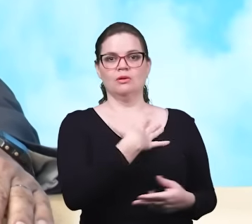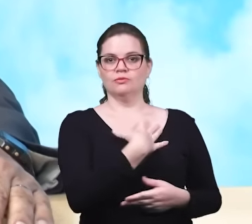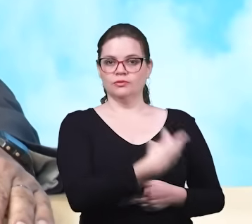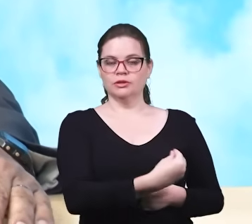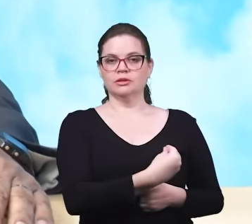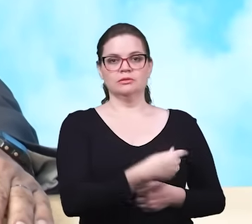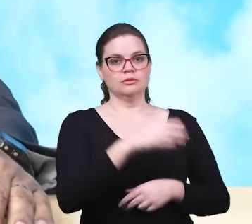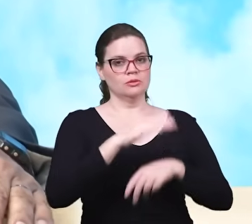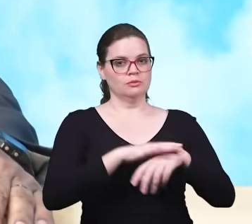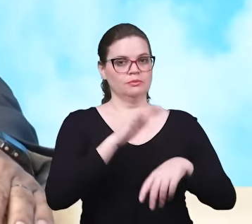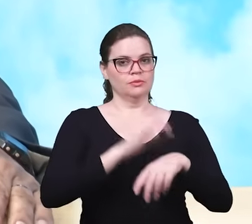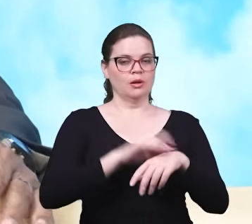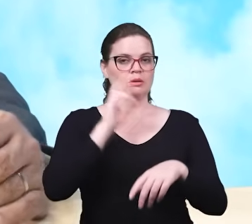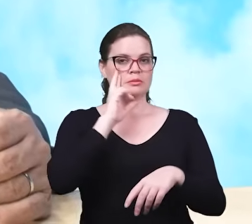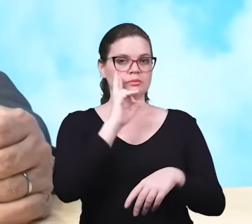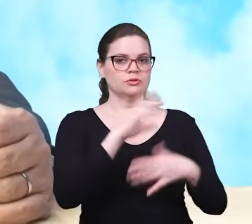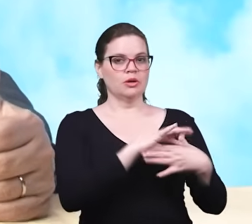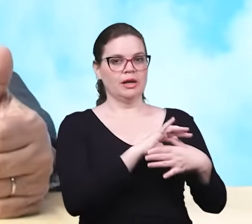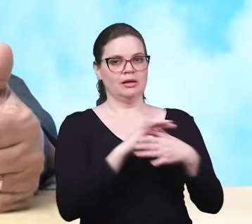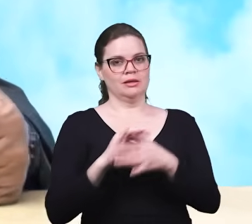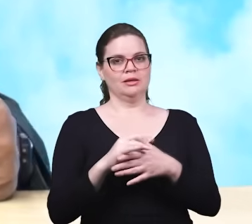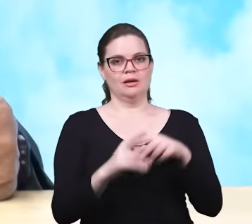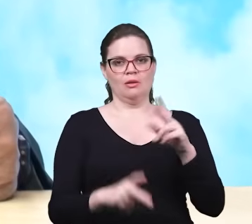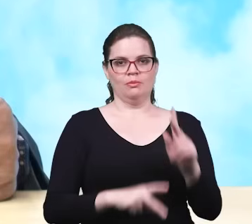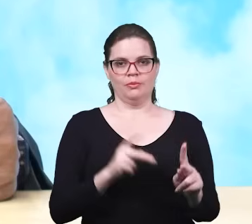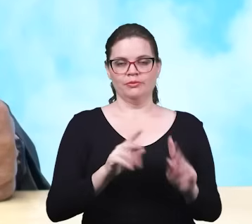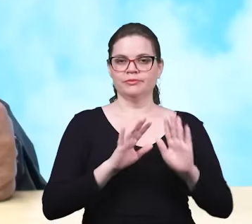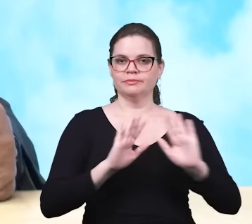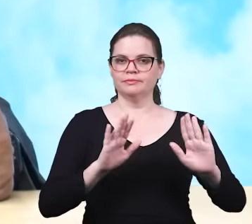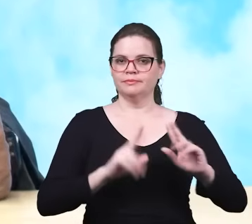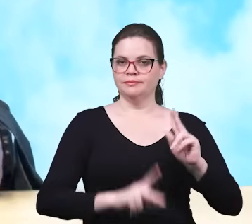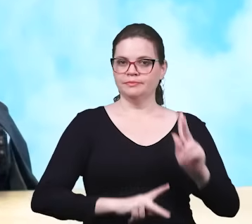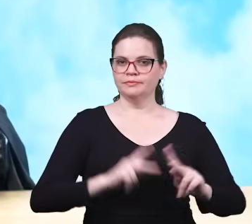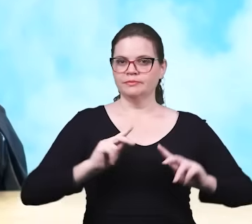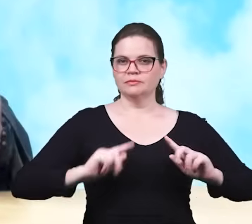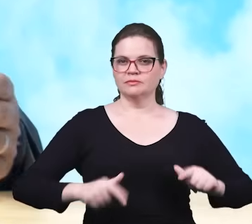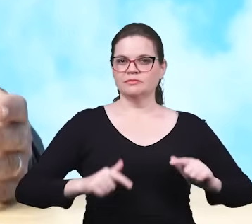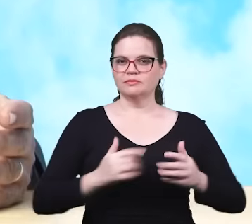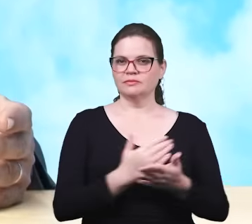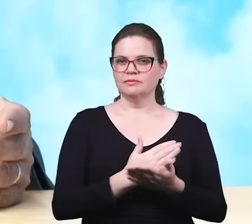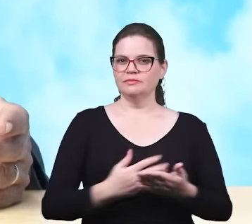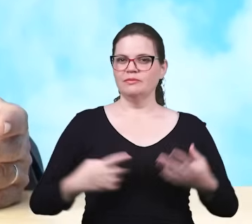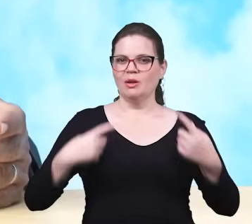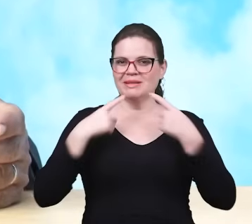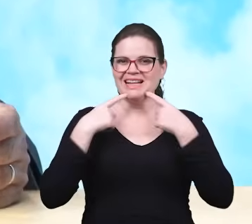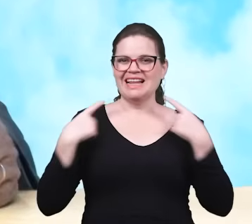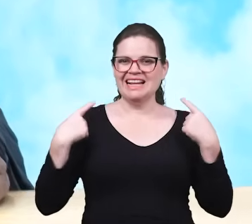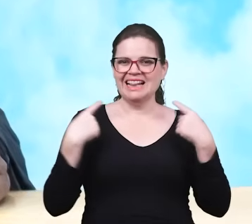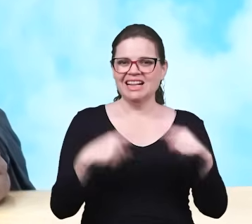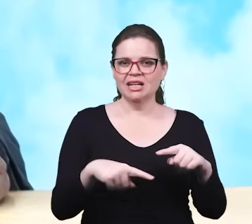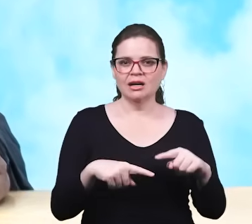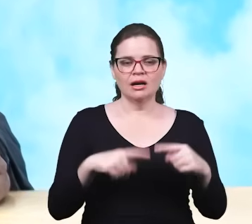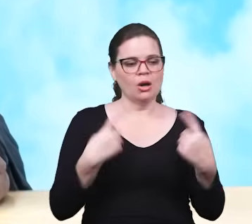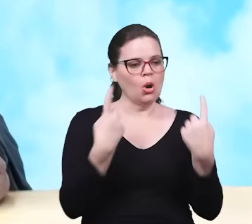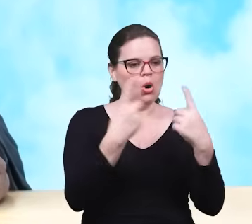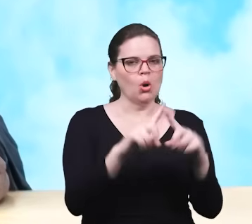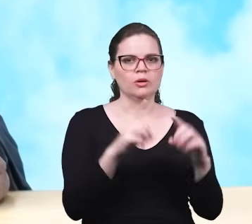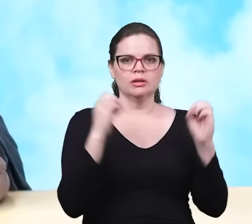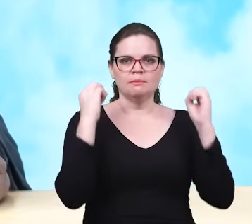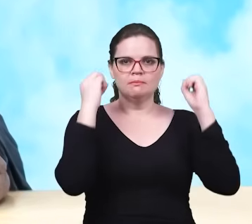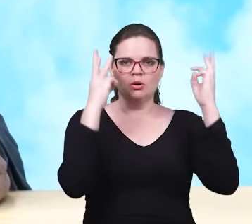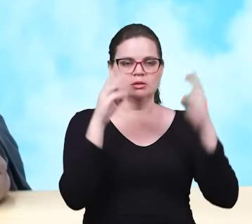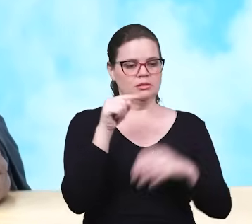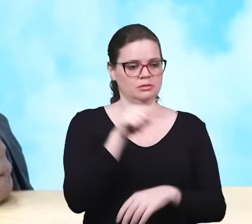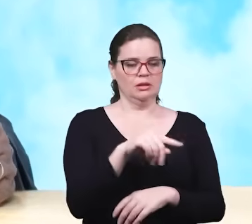Senhor conduziria. Mas quando o povo murmura contra Moisés, que é quem levava a